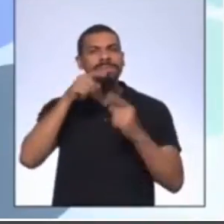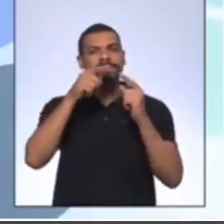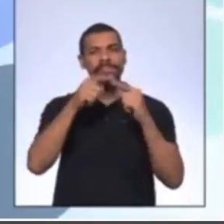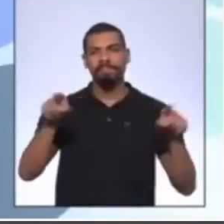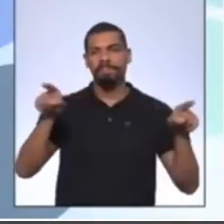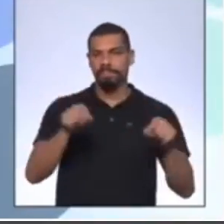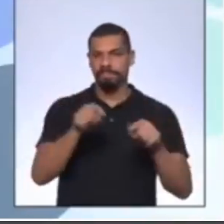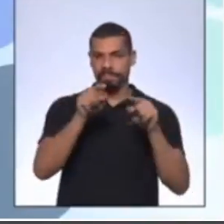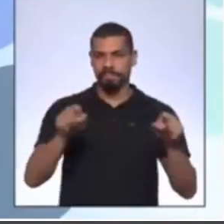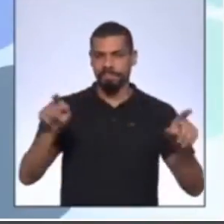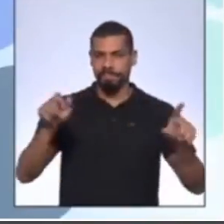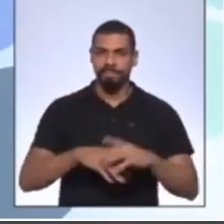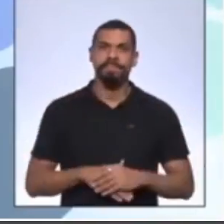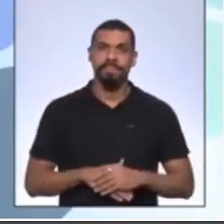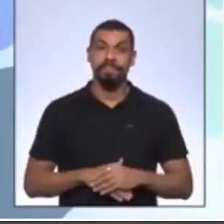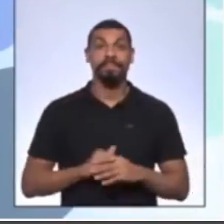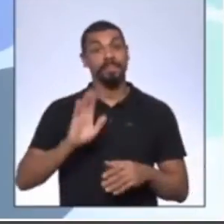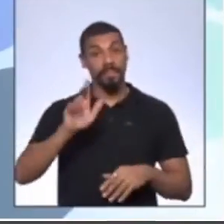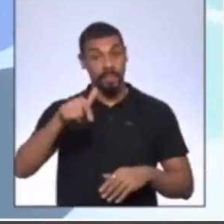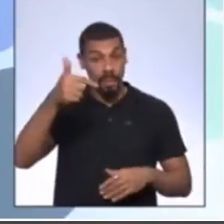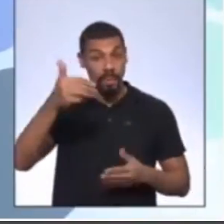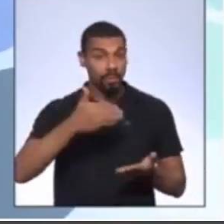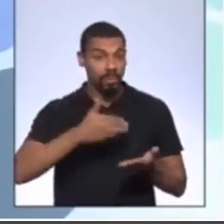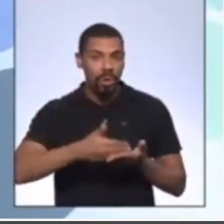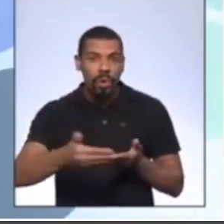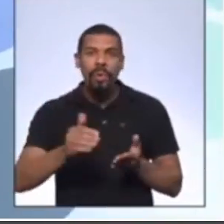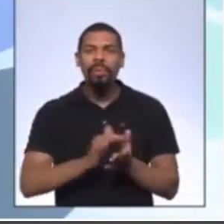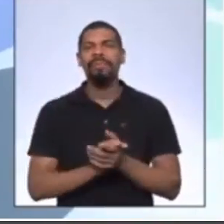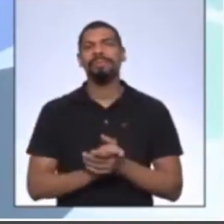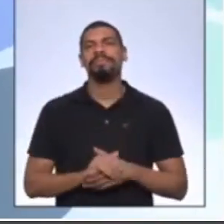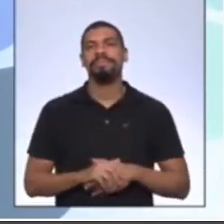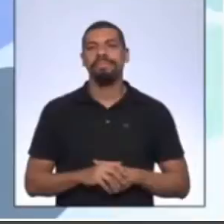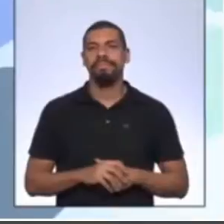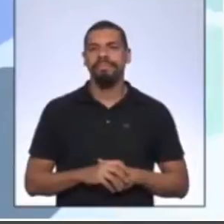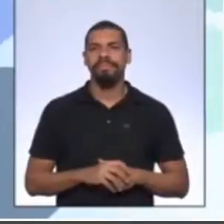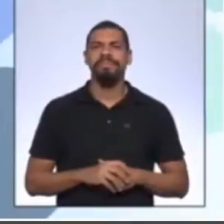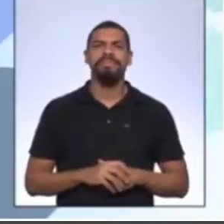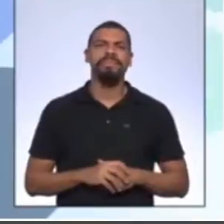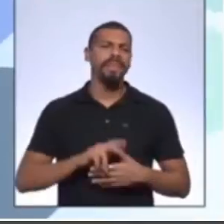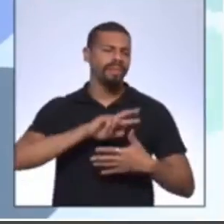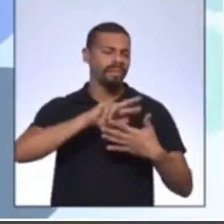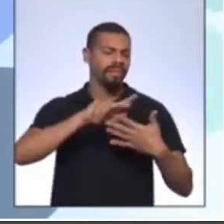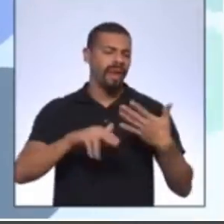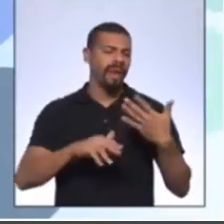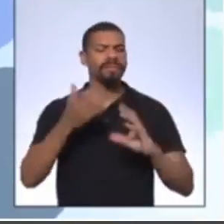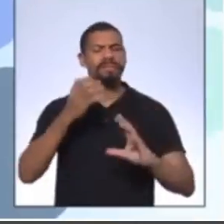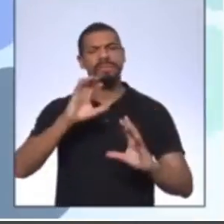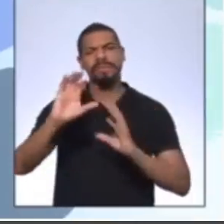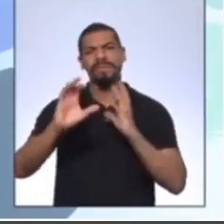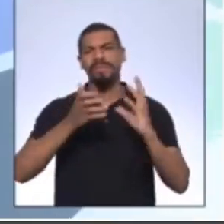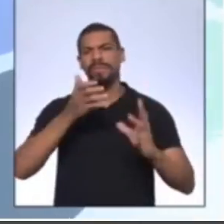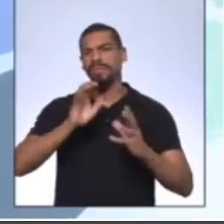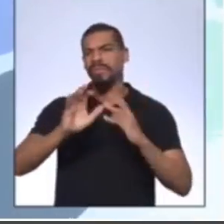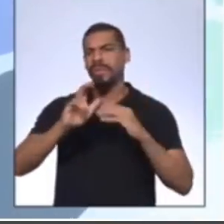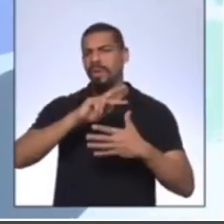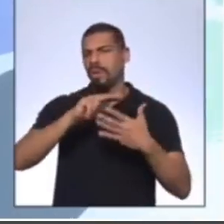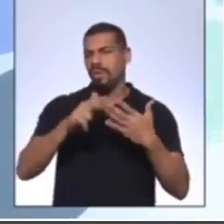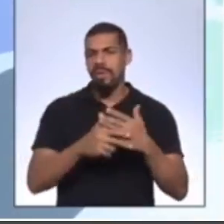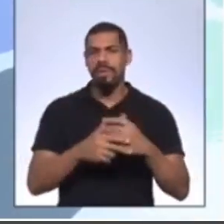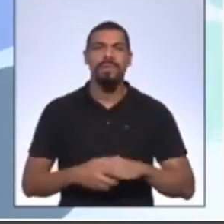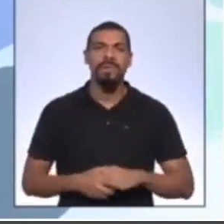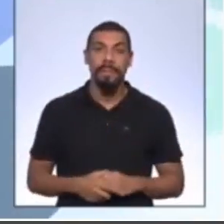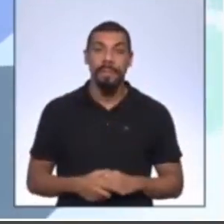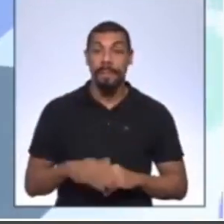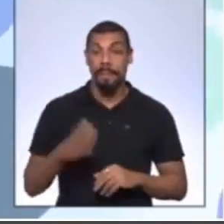certo e aí surgem aí aqueles deuses anos eu falei né carmem miranda nelson gonçalves enfim tudo